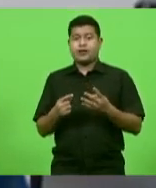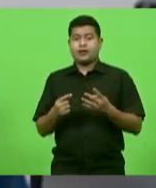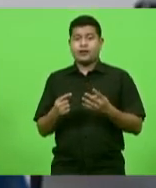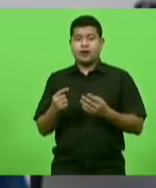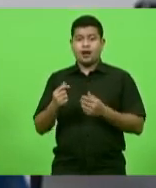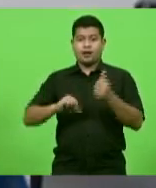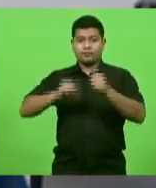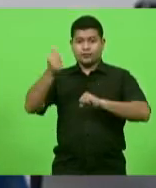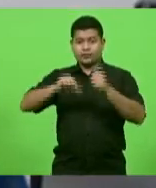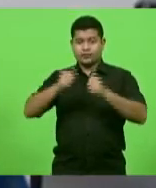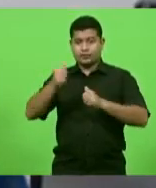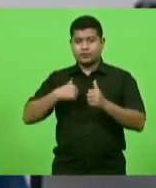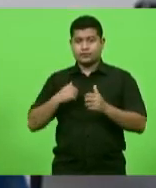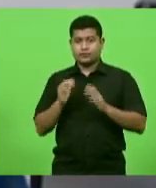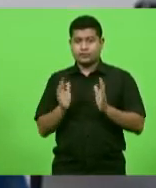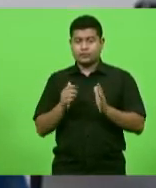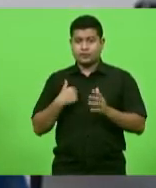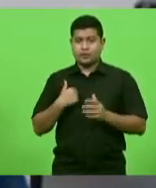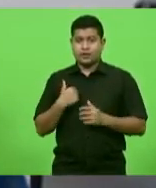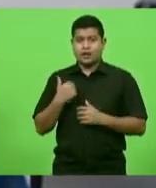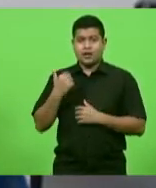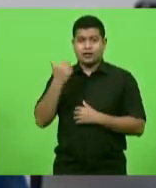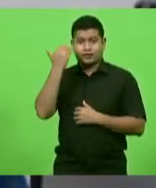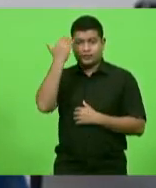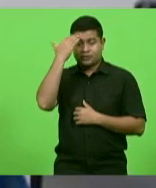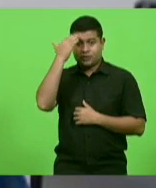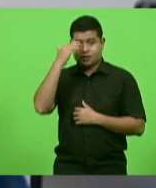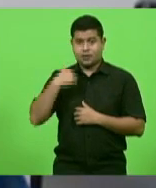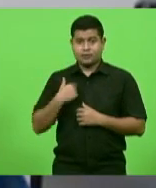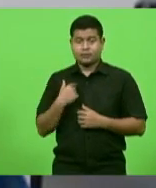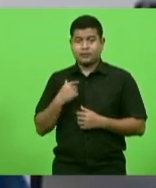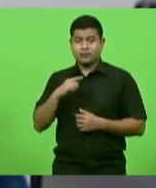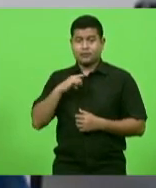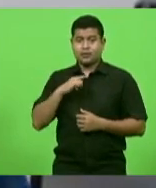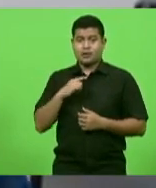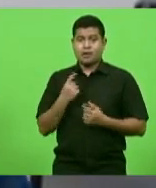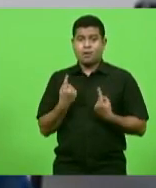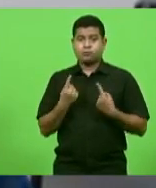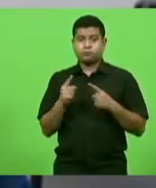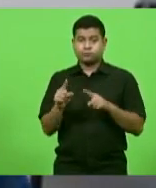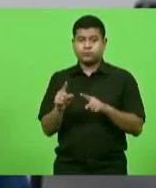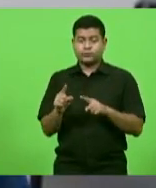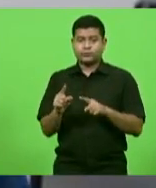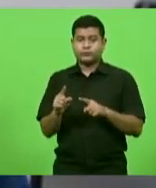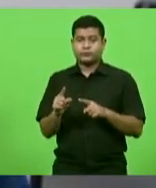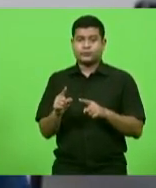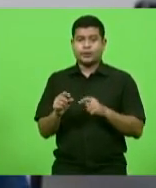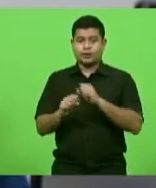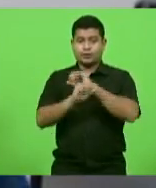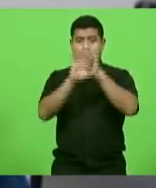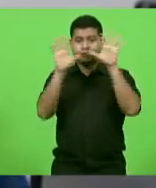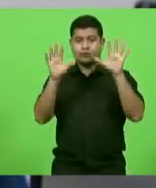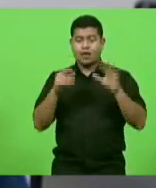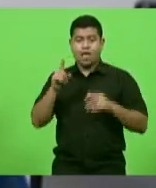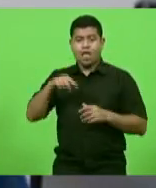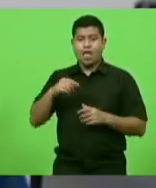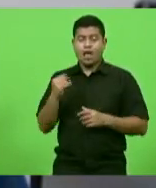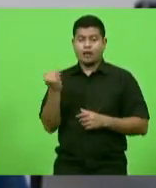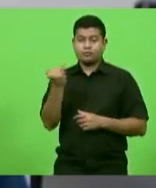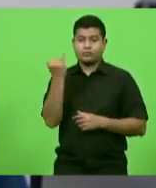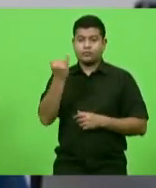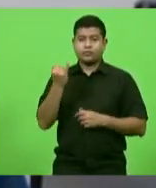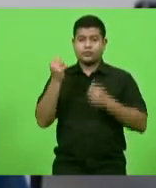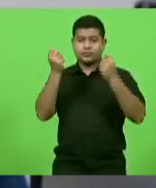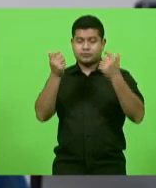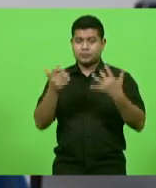probatórios pré-constituído passo a discorrer sobre a materialidade no caso concreto para o cliente somente conseguido trazer uma